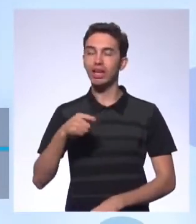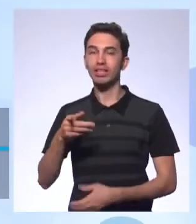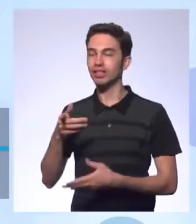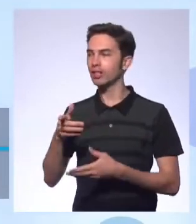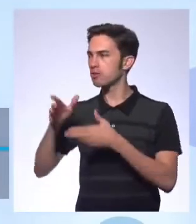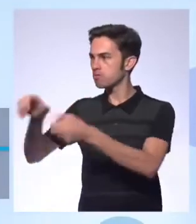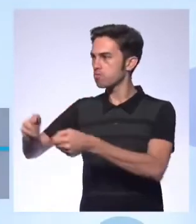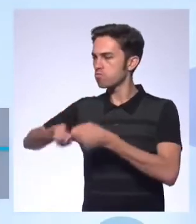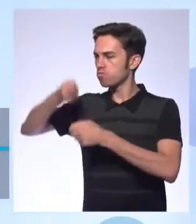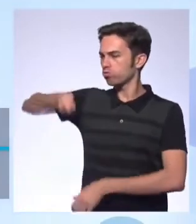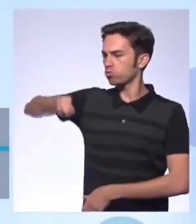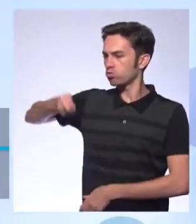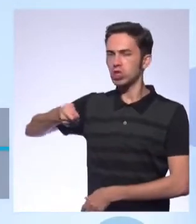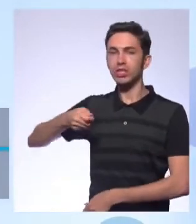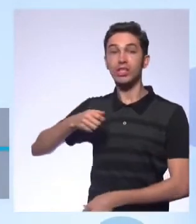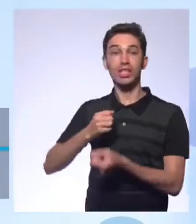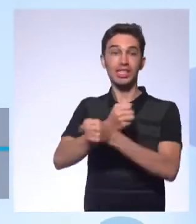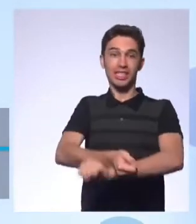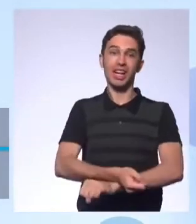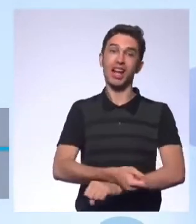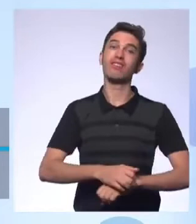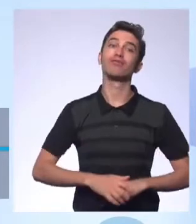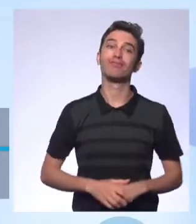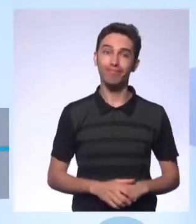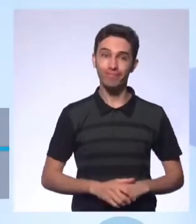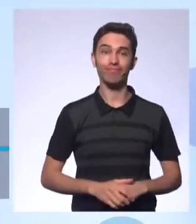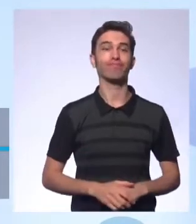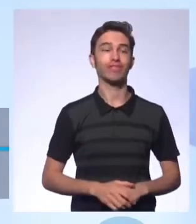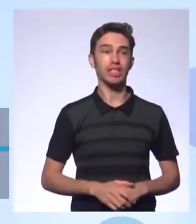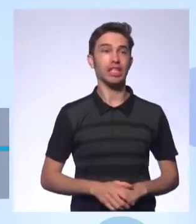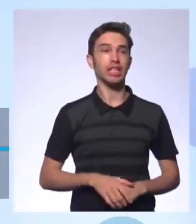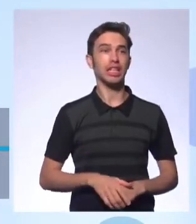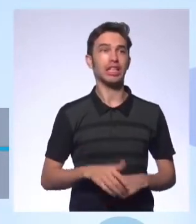tornaram. Isso foi algo forçado. Não existe